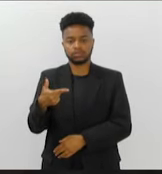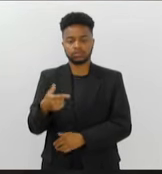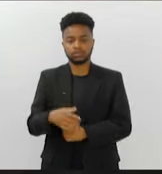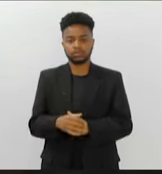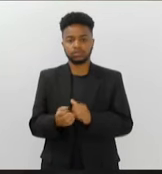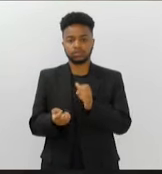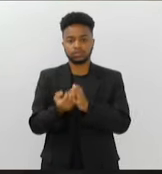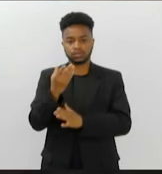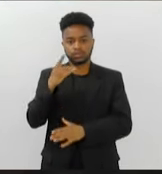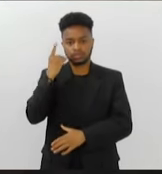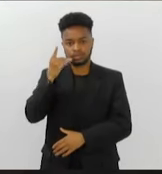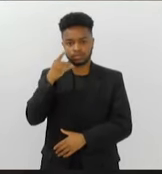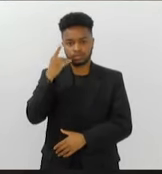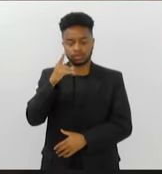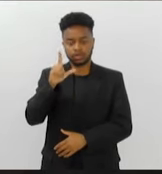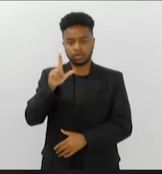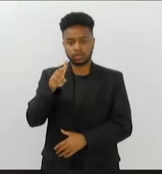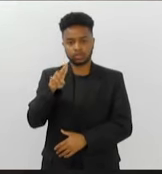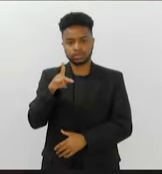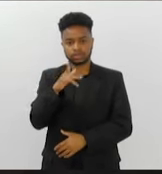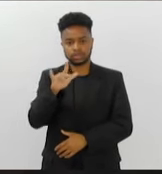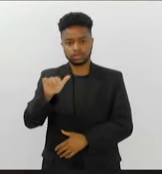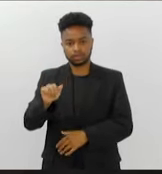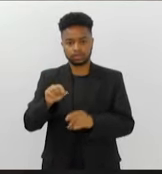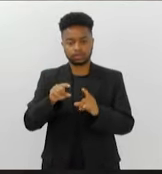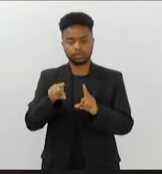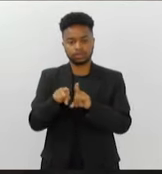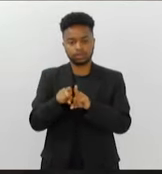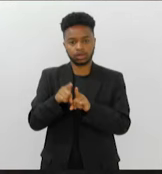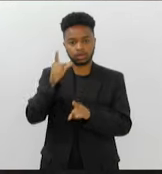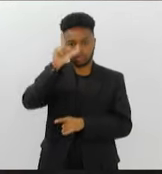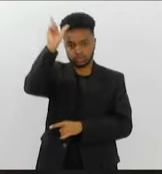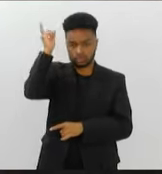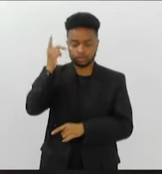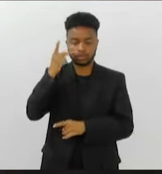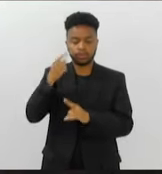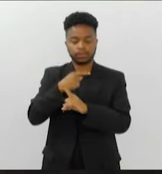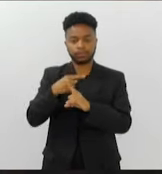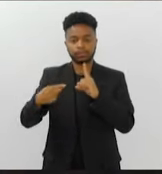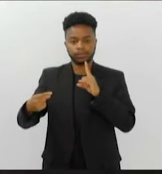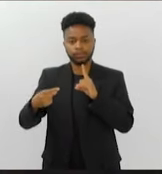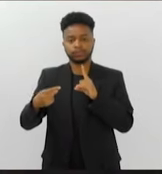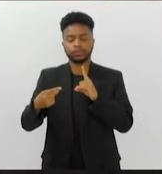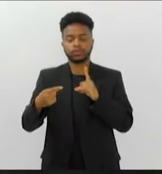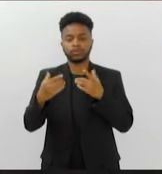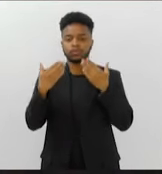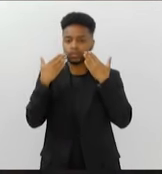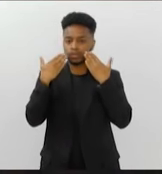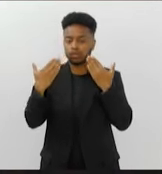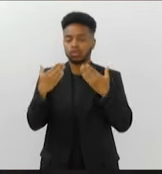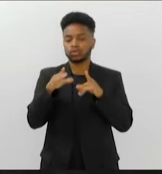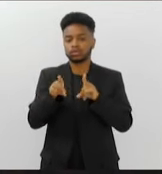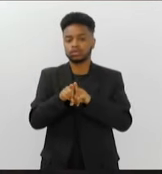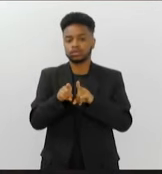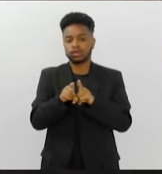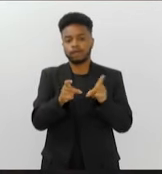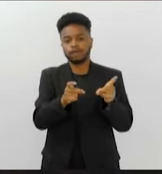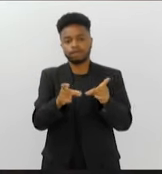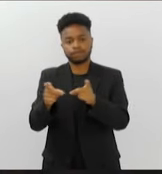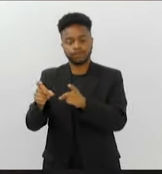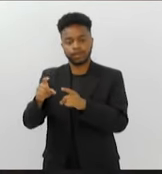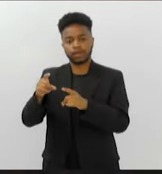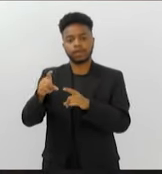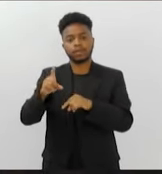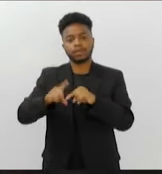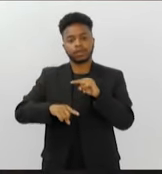de autoria dos deputados Lucinha e Luiz Paulo, que proíbe a exposição e comercialização de produtos